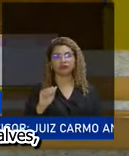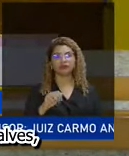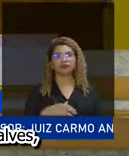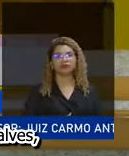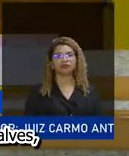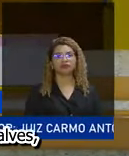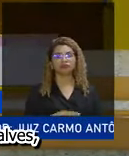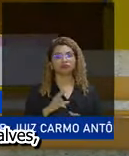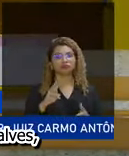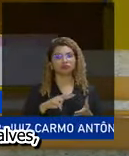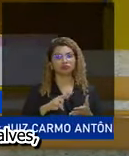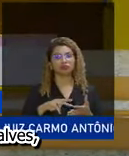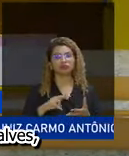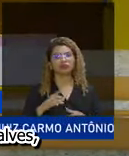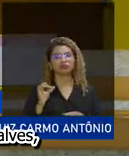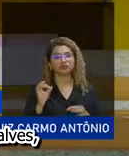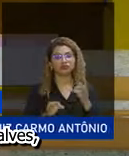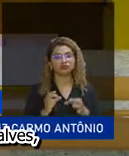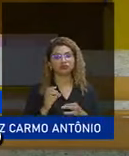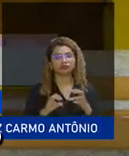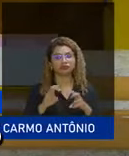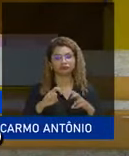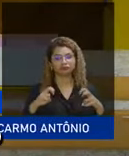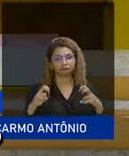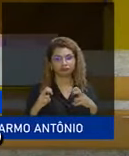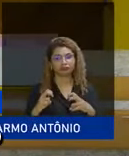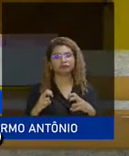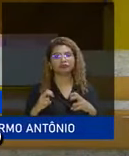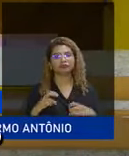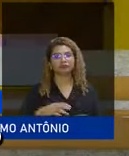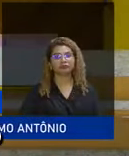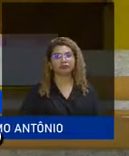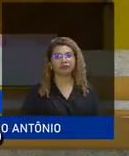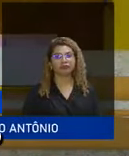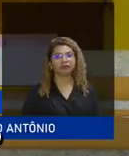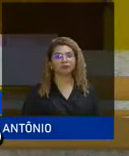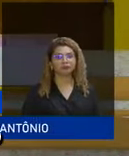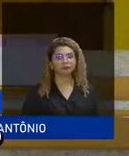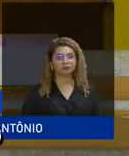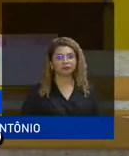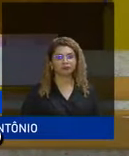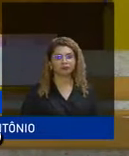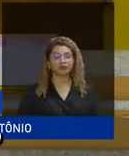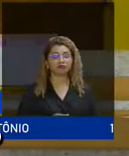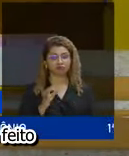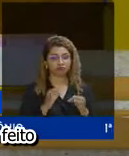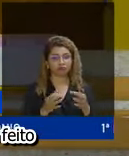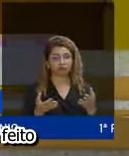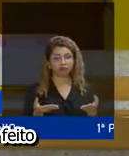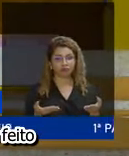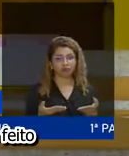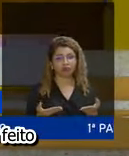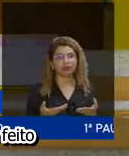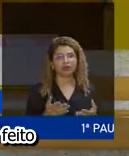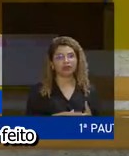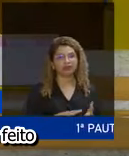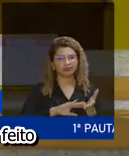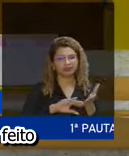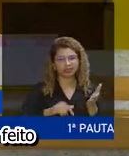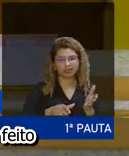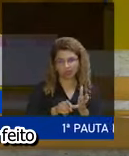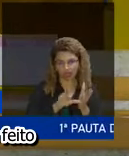juízes Rivaldo Valente, Carlos Torque, Anselmo Gonçalves, Tina Souza e Carlos Fernando. Esse processo foi retirado de pauta a